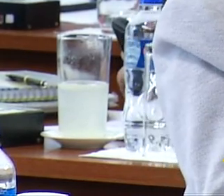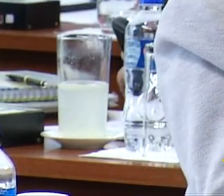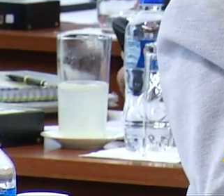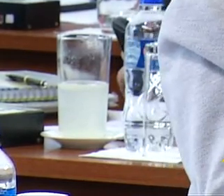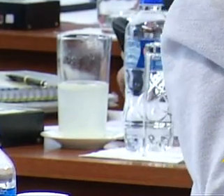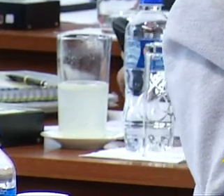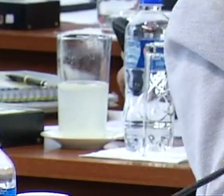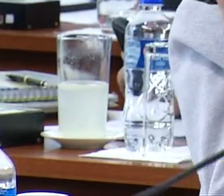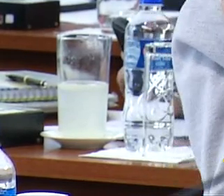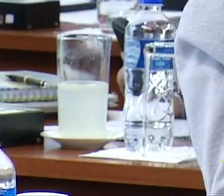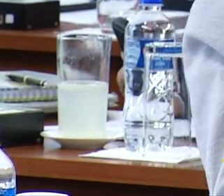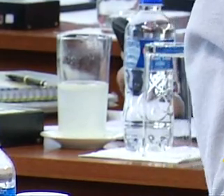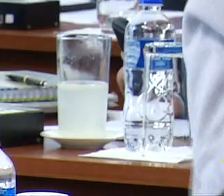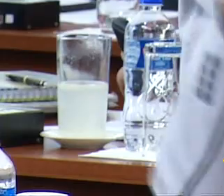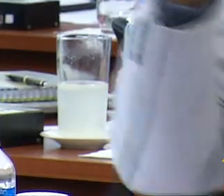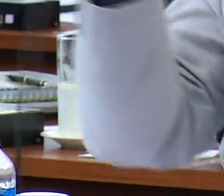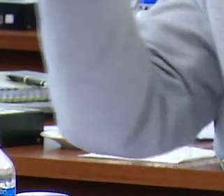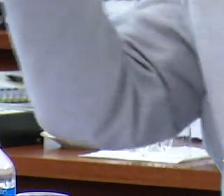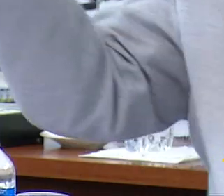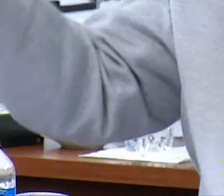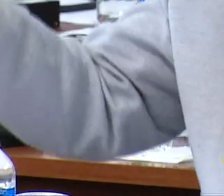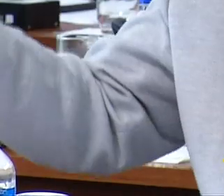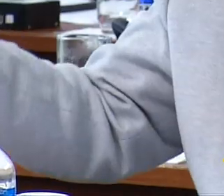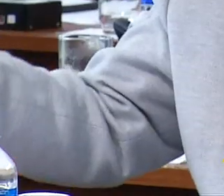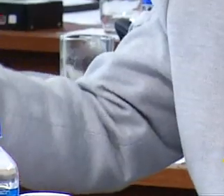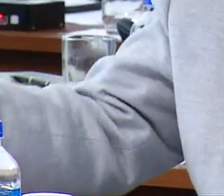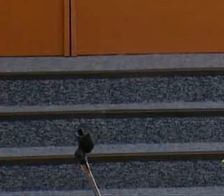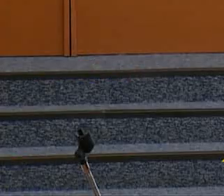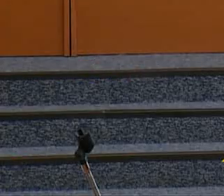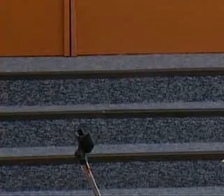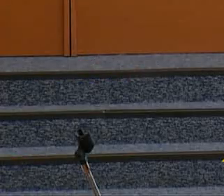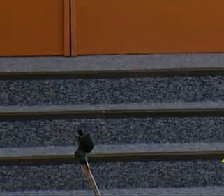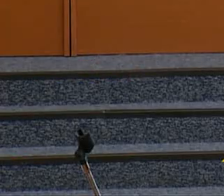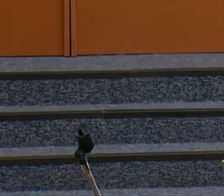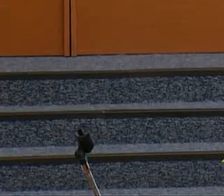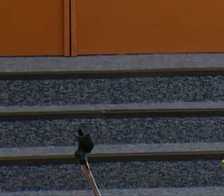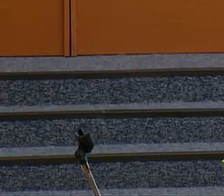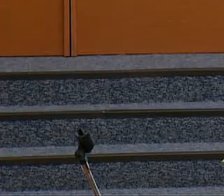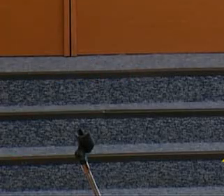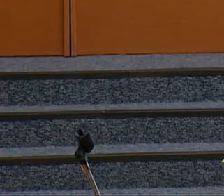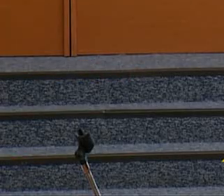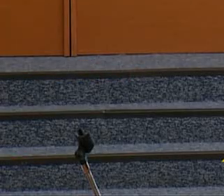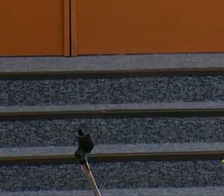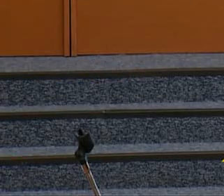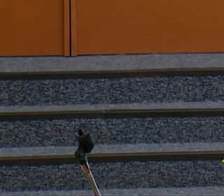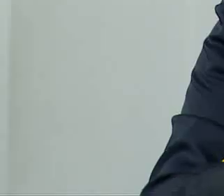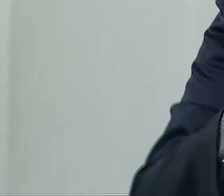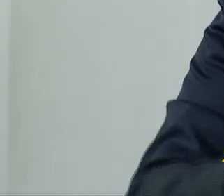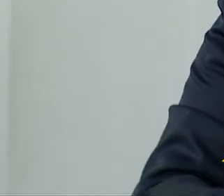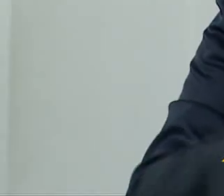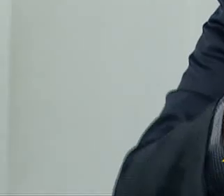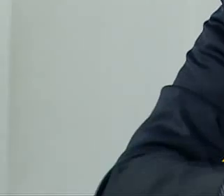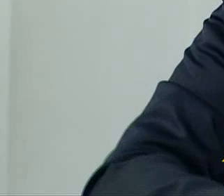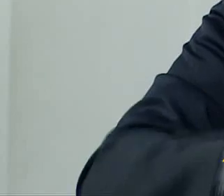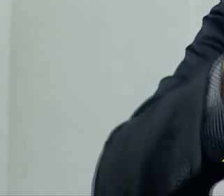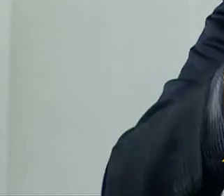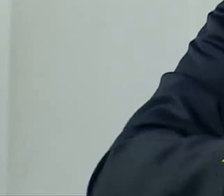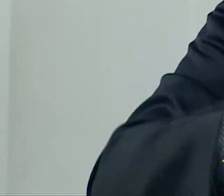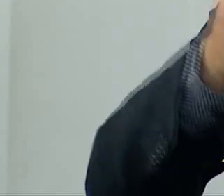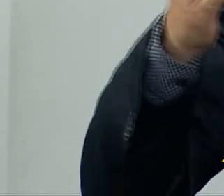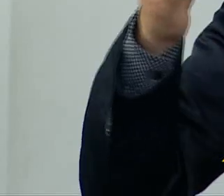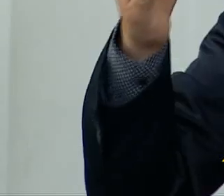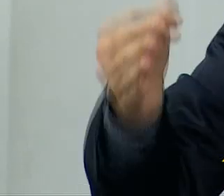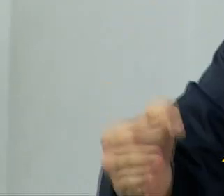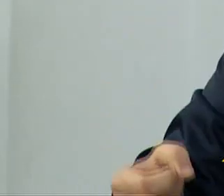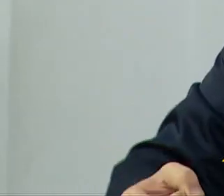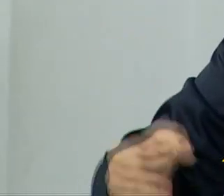vereador. Deixa eu só terminar meu raciocínio, por favor. Deixa eu só terminar, vereador, okay. Só um minutinho. Okay. Eu entendo muito isso daí da dificuldade